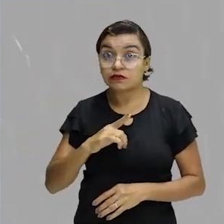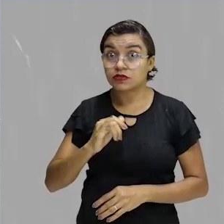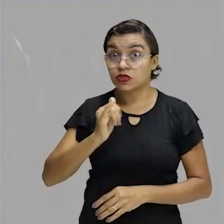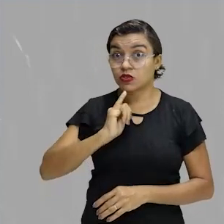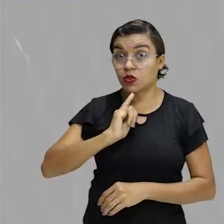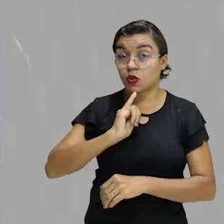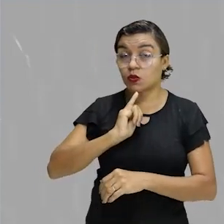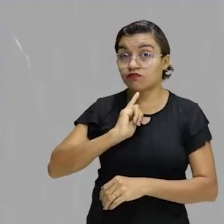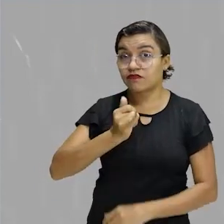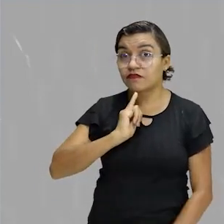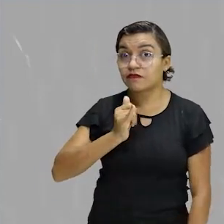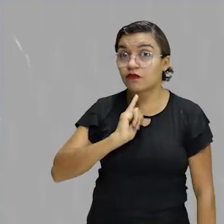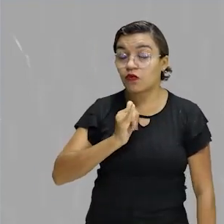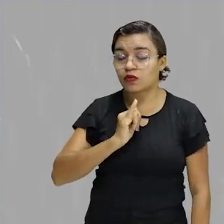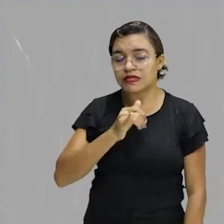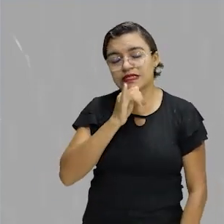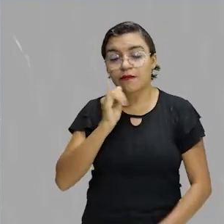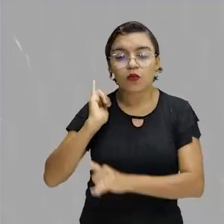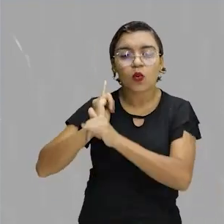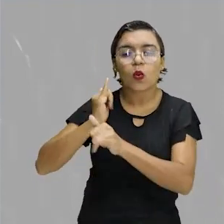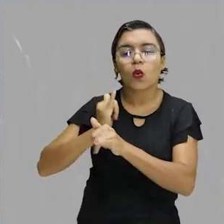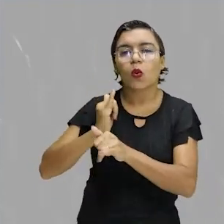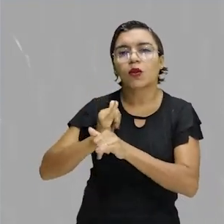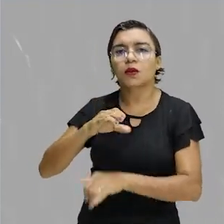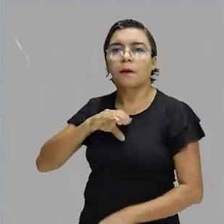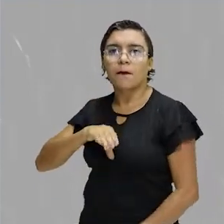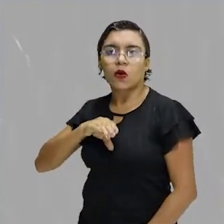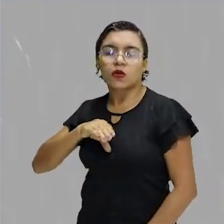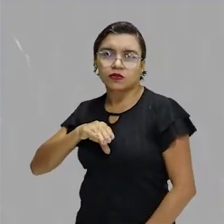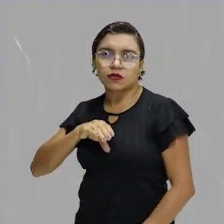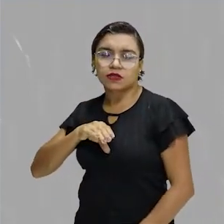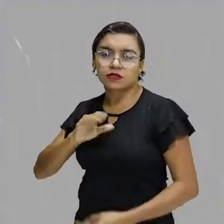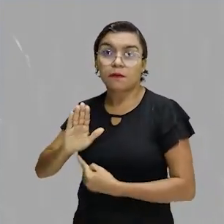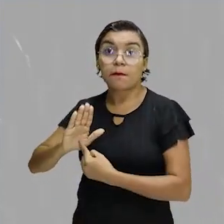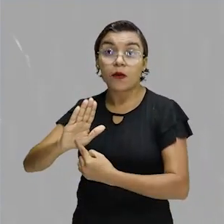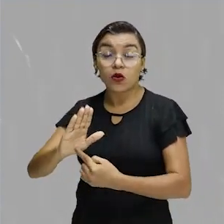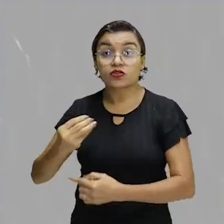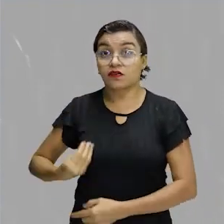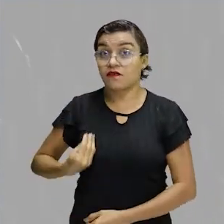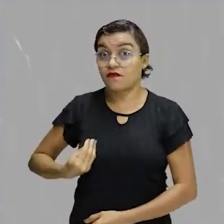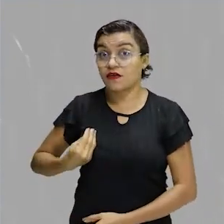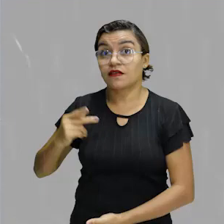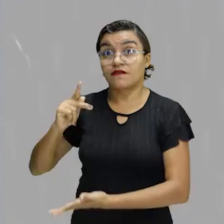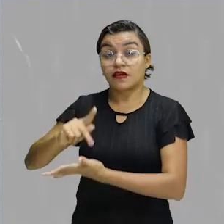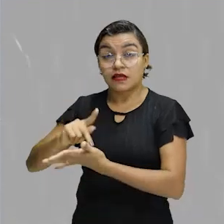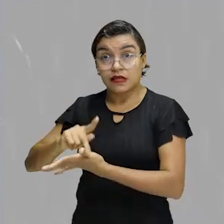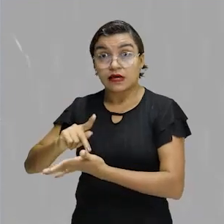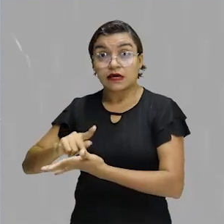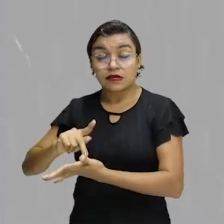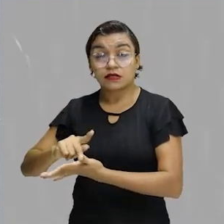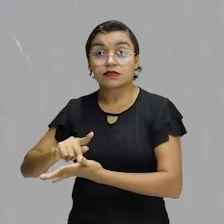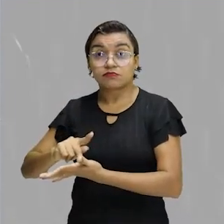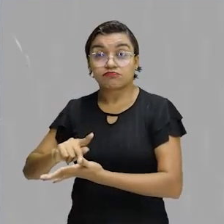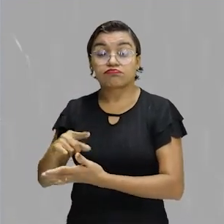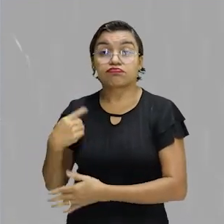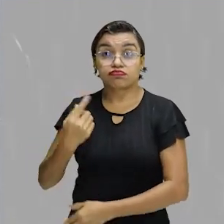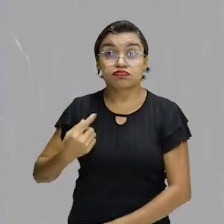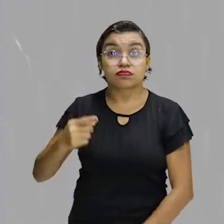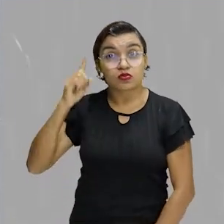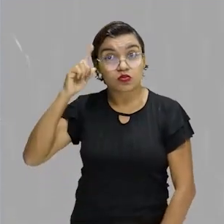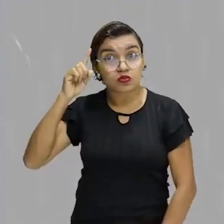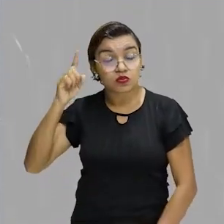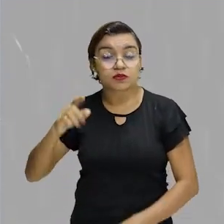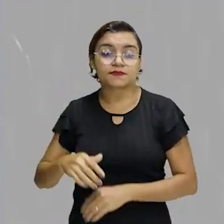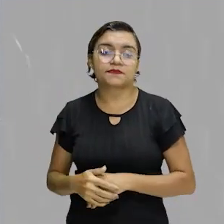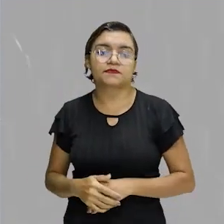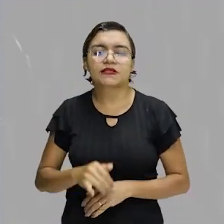língua portuguesa, que é aquele relato de um evento do cotidiano, por exemplo, de uma situação que aconteceu no dia a dia. Bom,